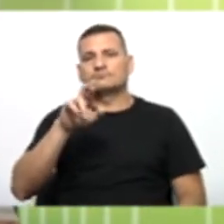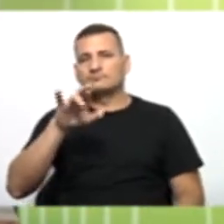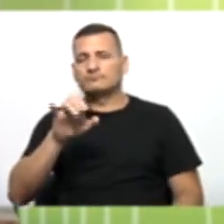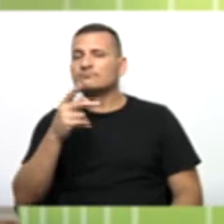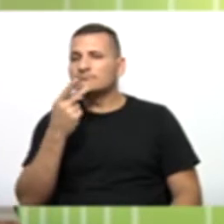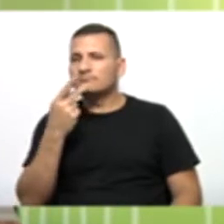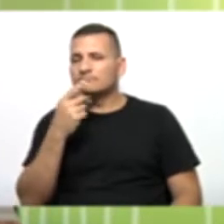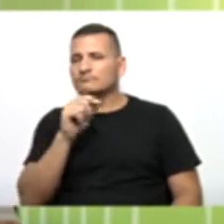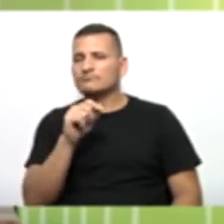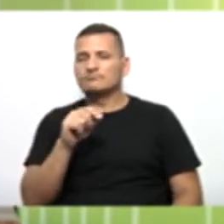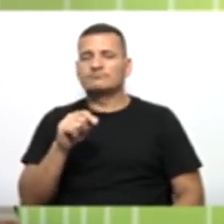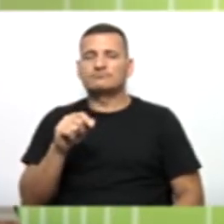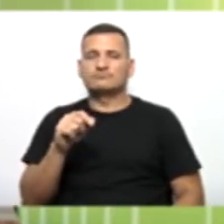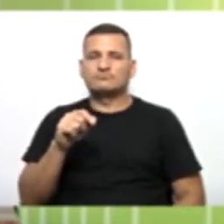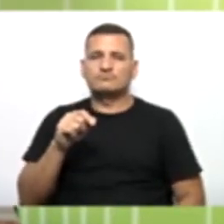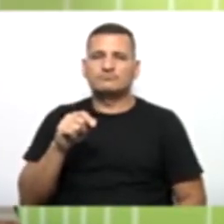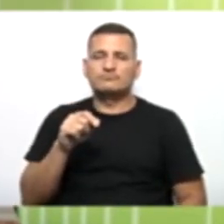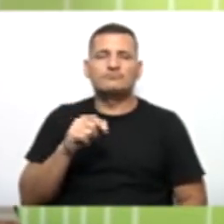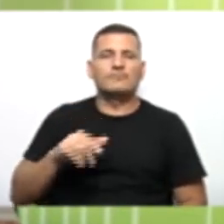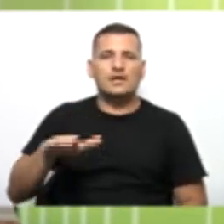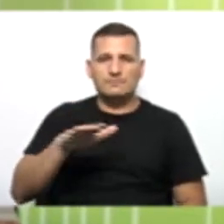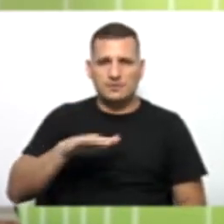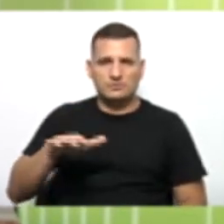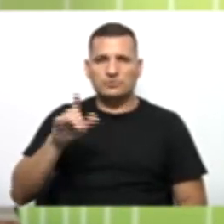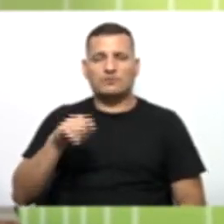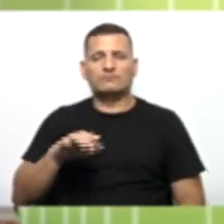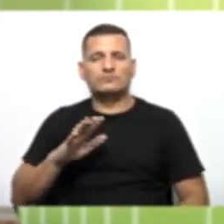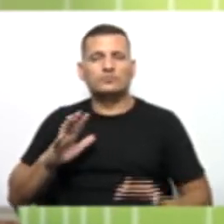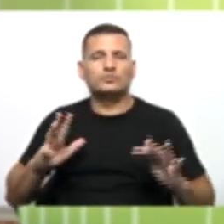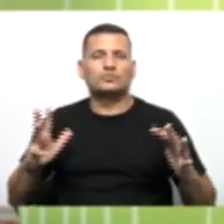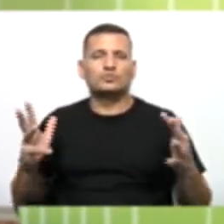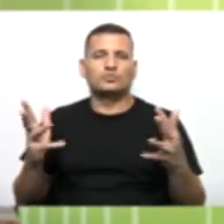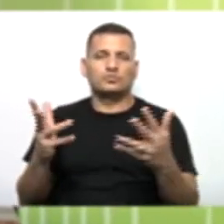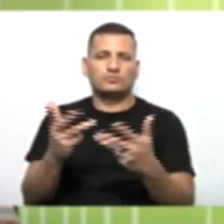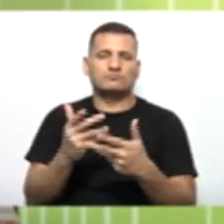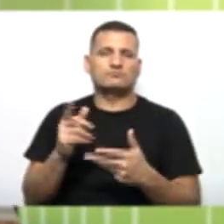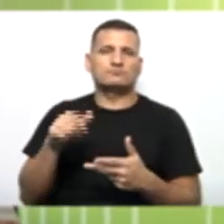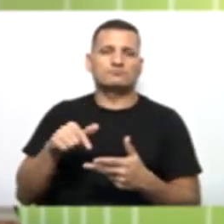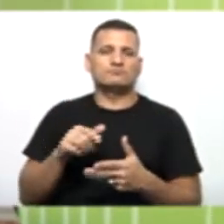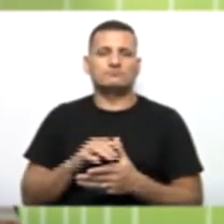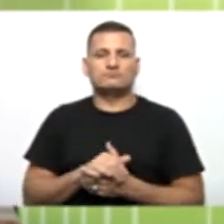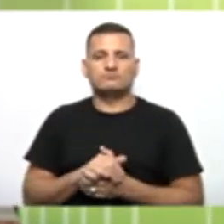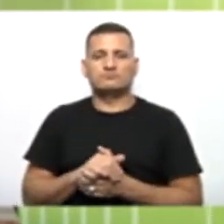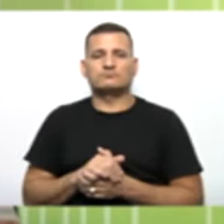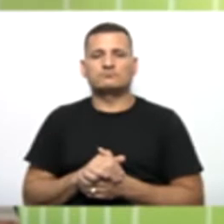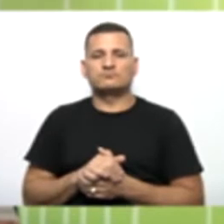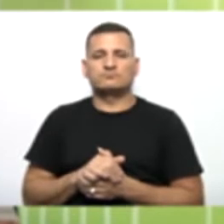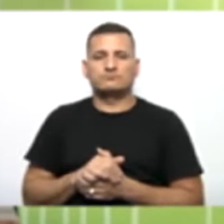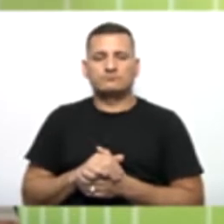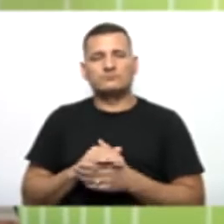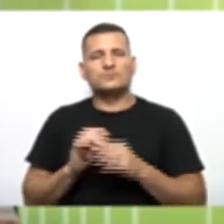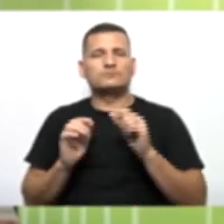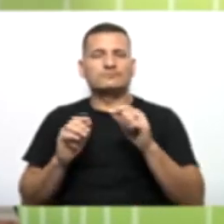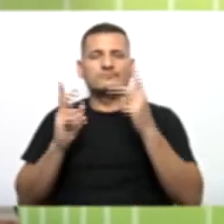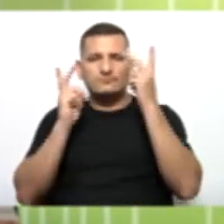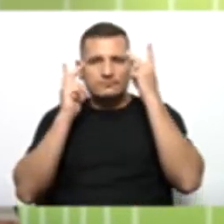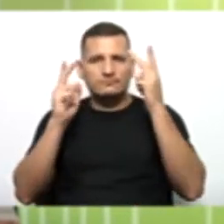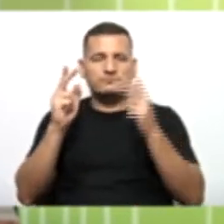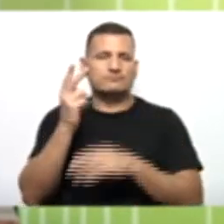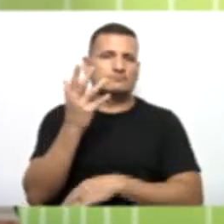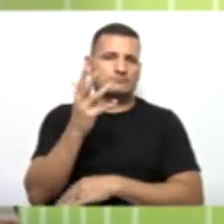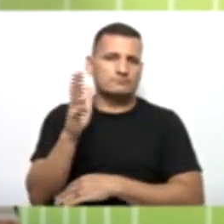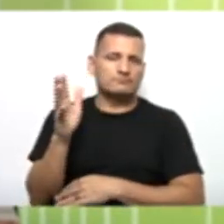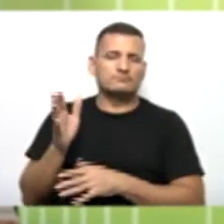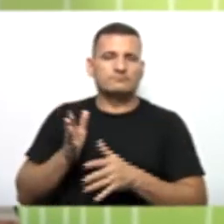seja, o que existe de biológico faz parte do meio ambiente, o que existe naturalmente, como florestas, rios,